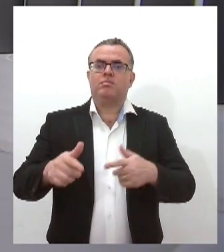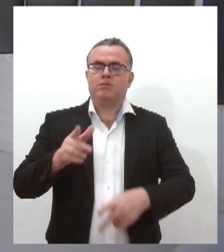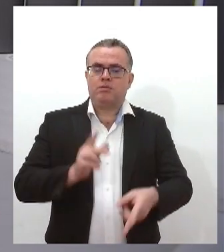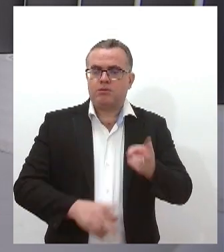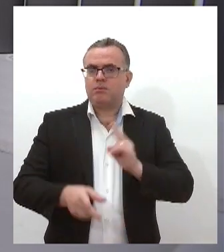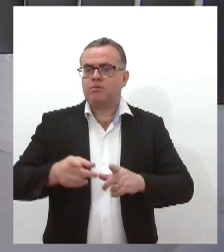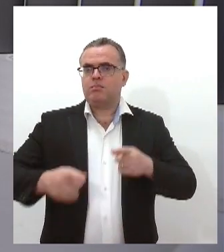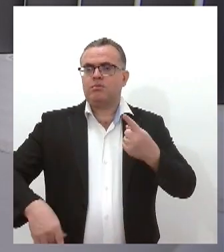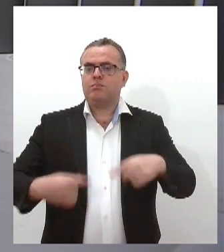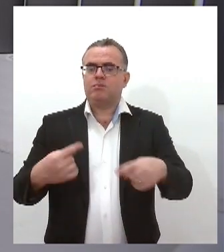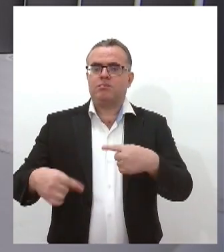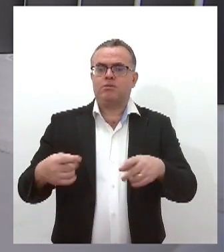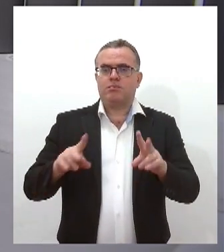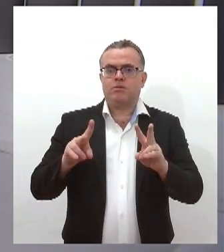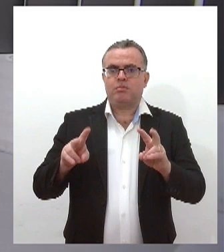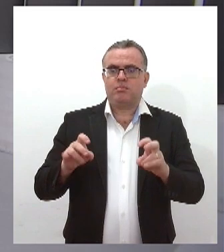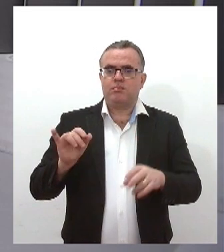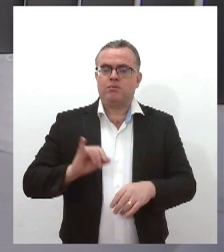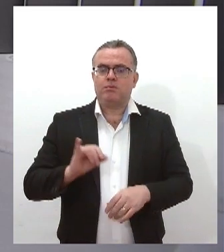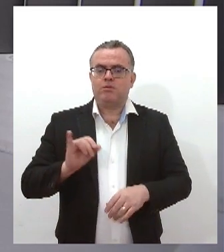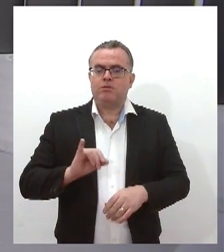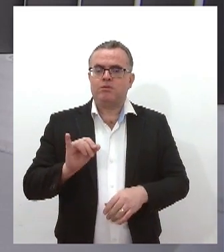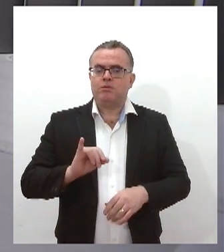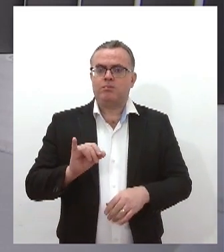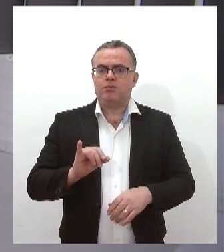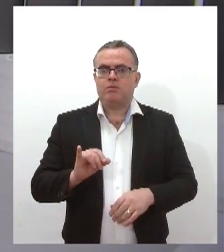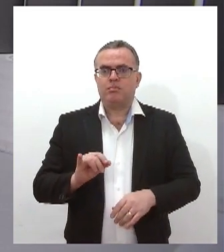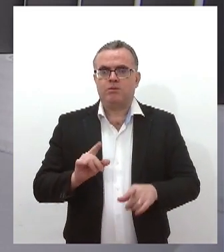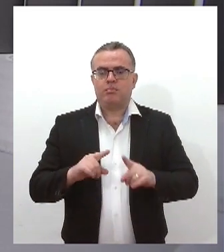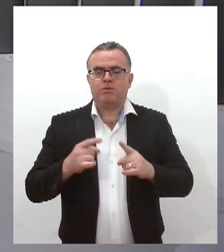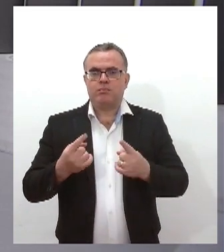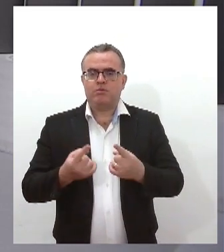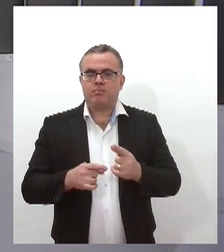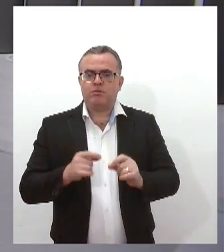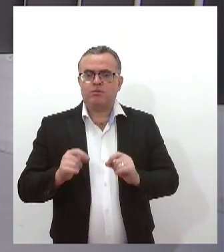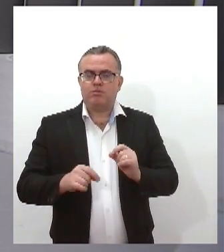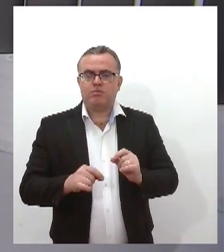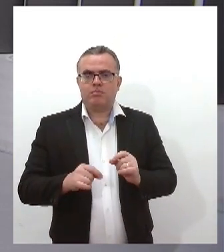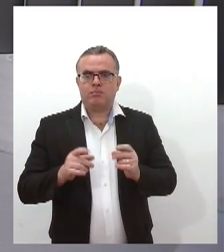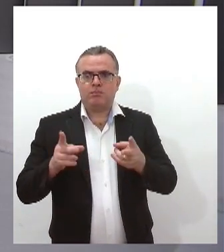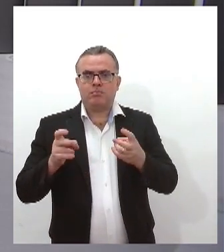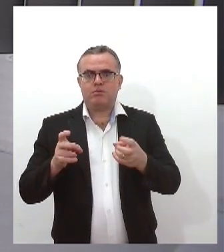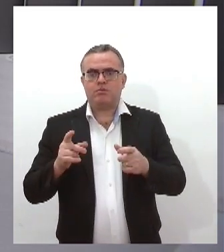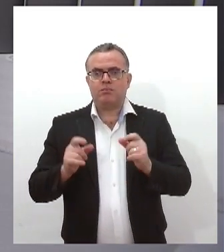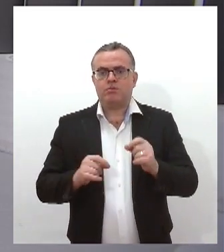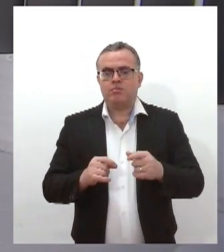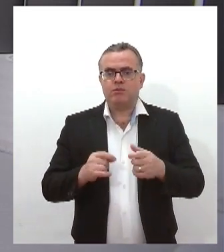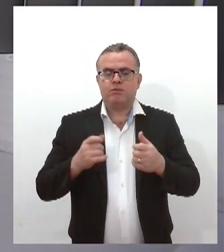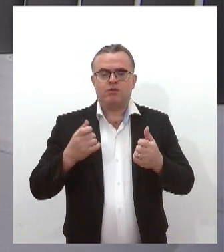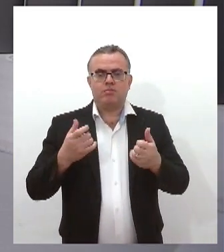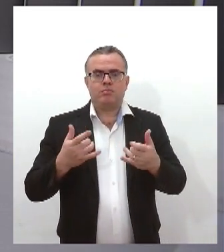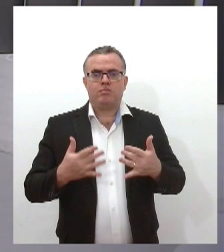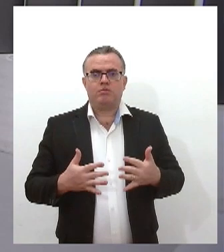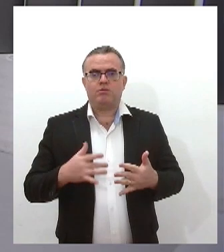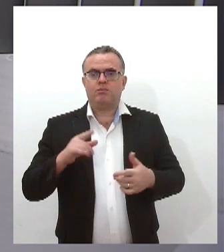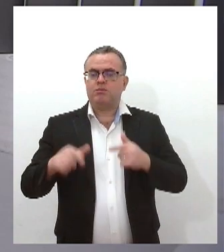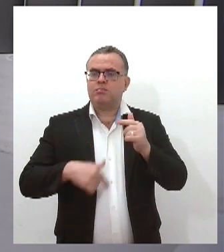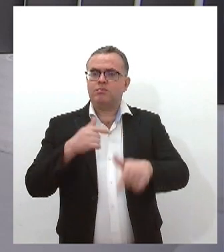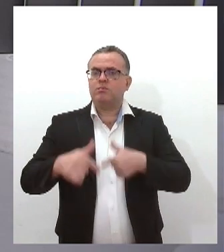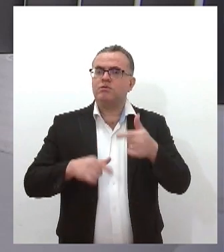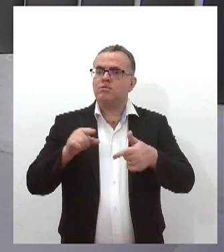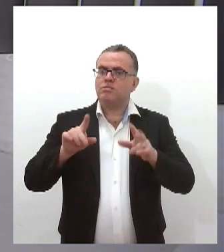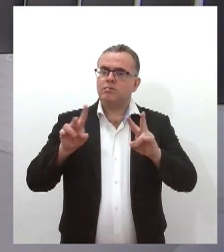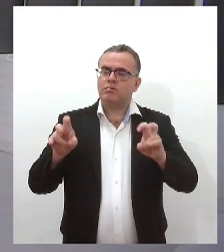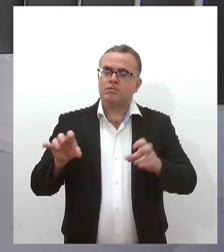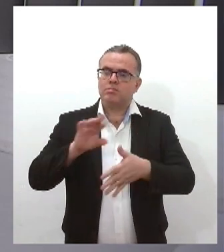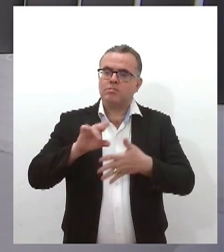assuntos importantes durante as sessões plenárias. Eu queria que você falasse um pouquinho a respeito dessas pautas que você já trouxe